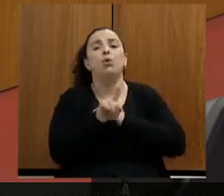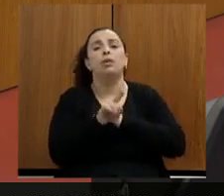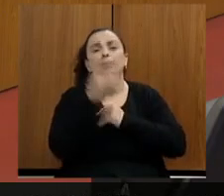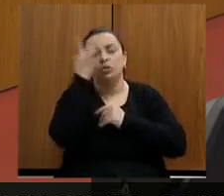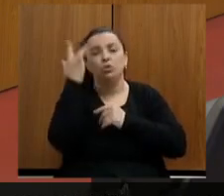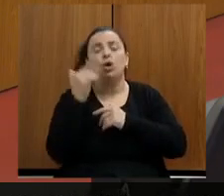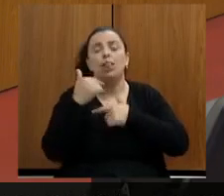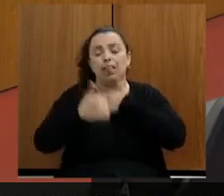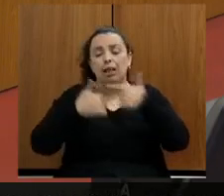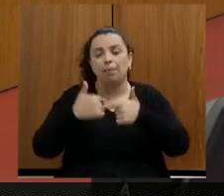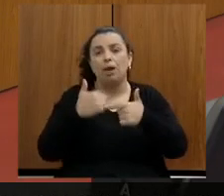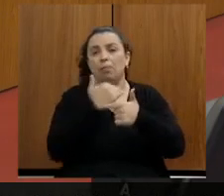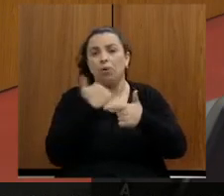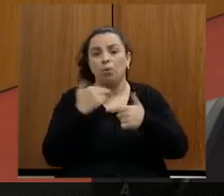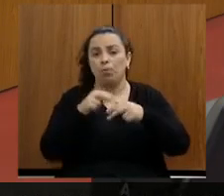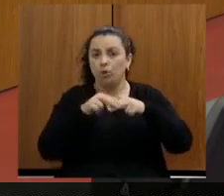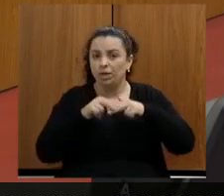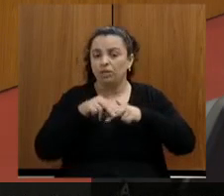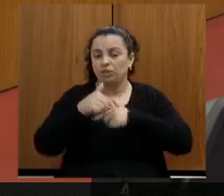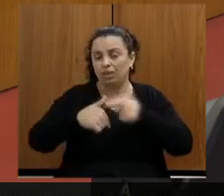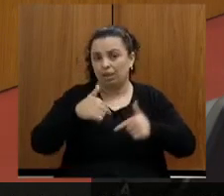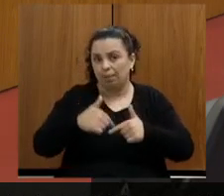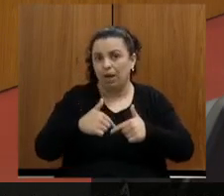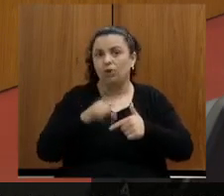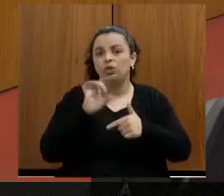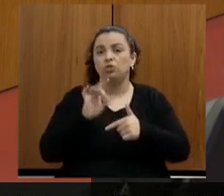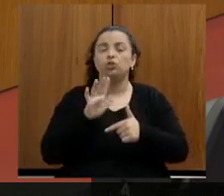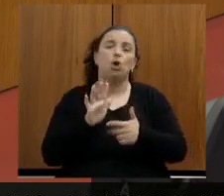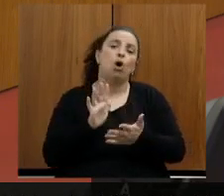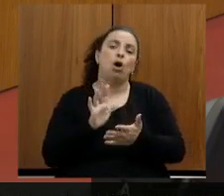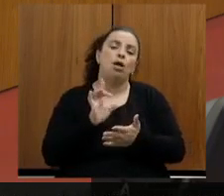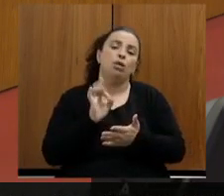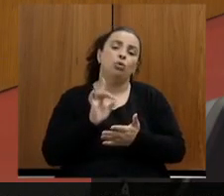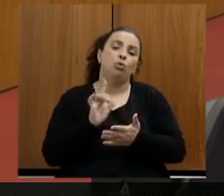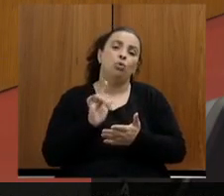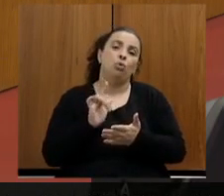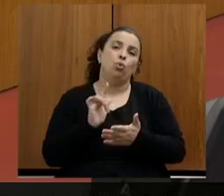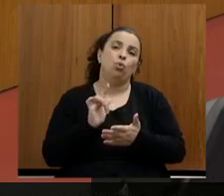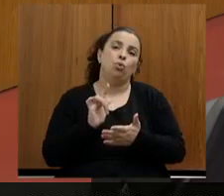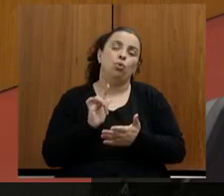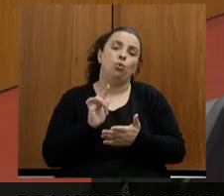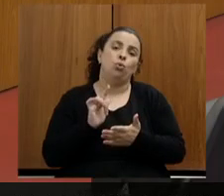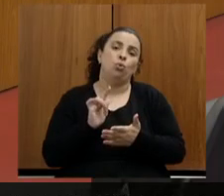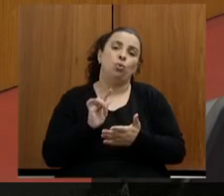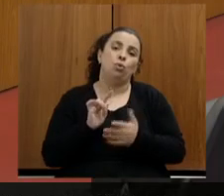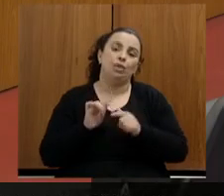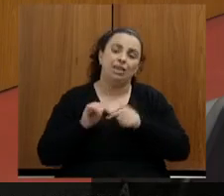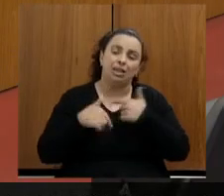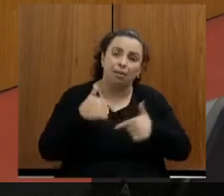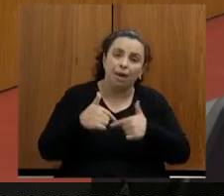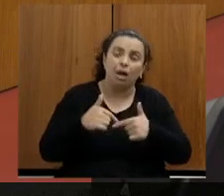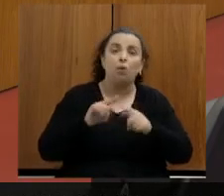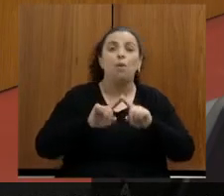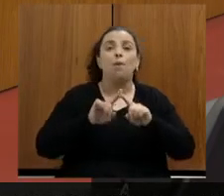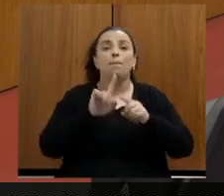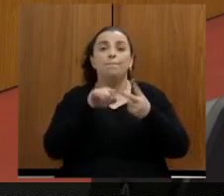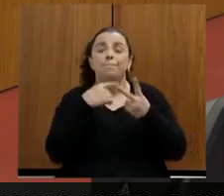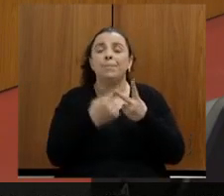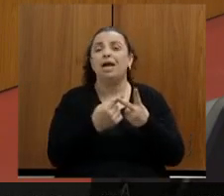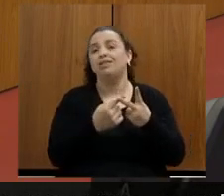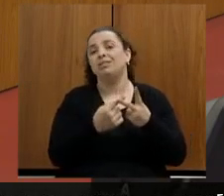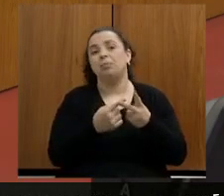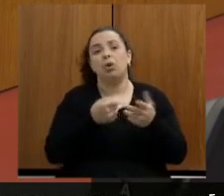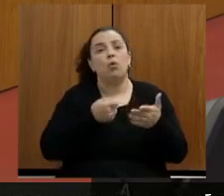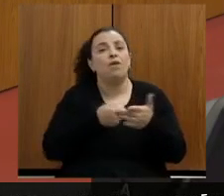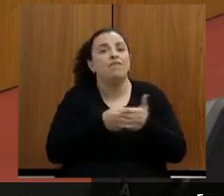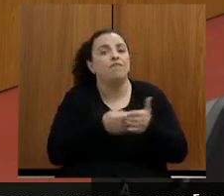razão da atividade ela tá abrangendo não só nas atividades operacionais mas também por exemplo no fretamento da Copa pandemia né que se ele